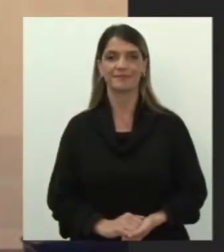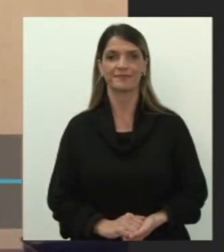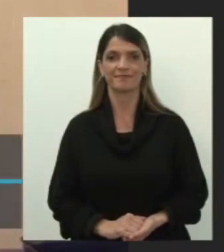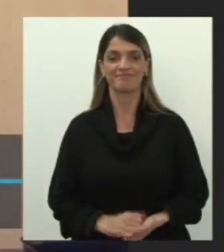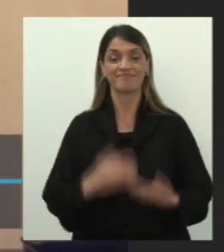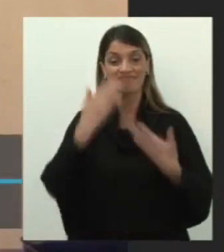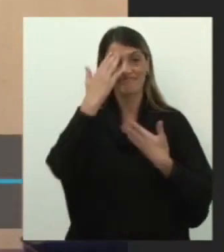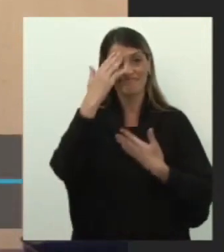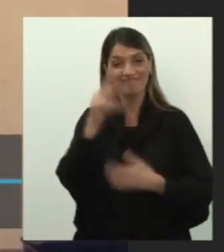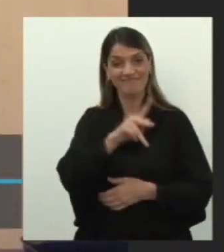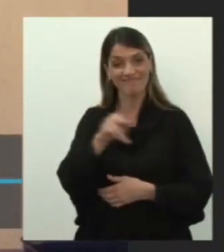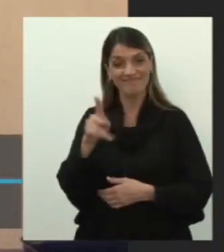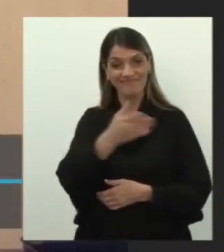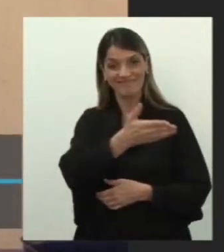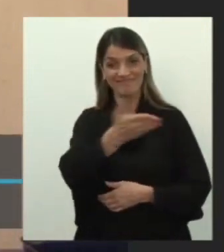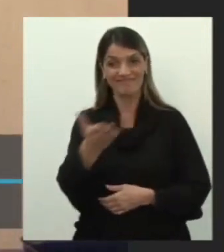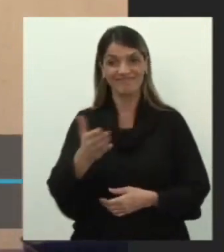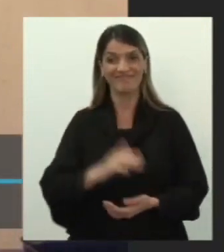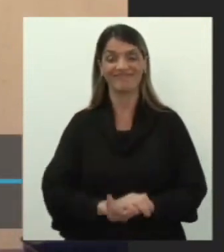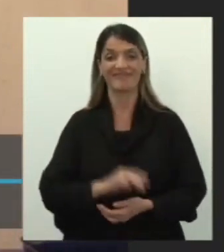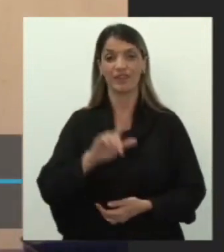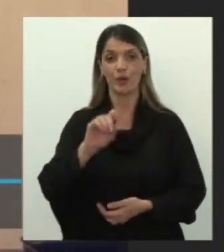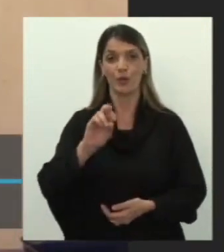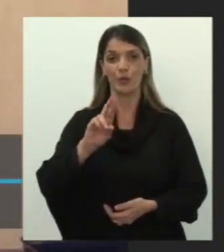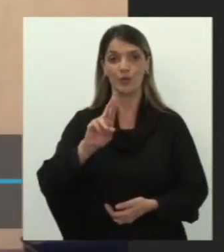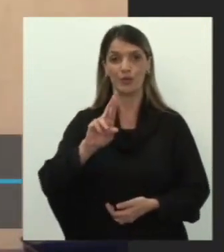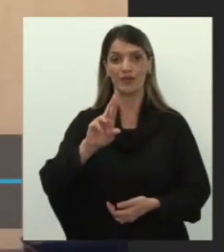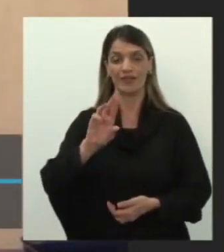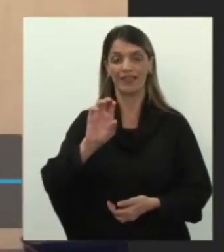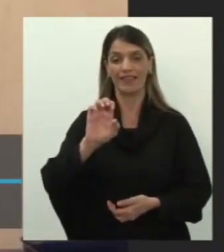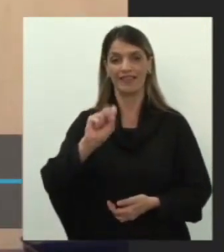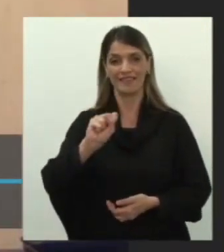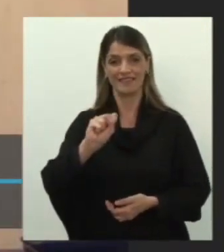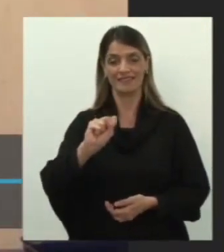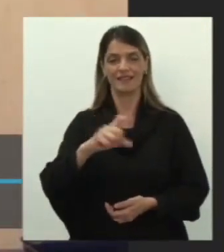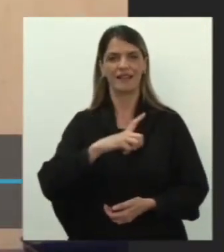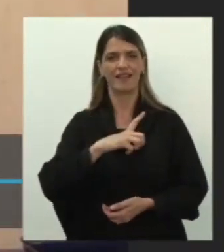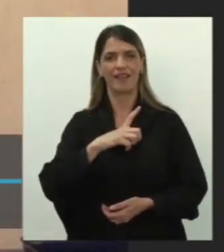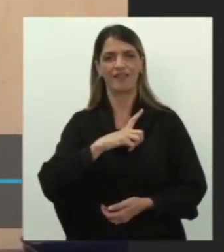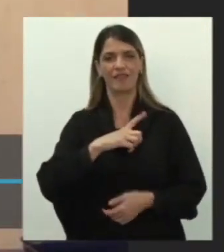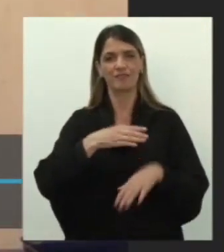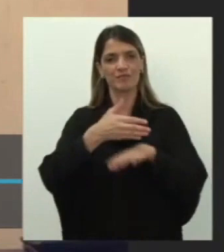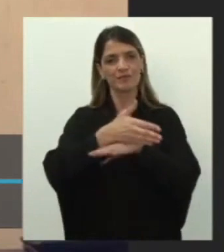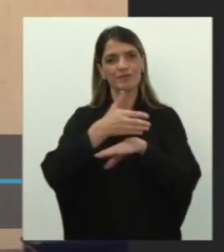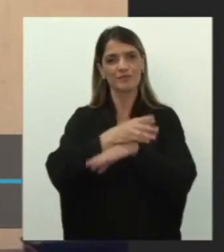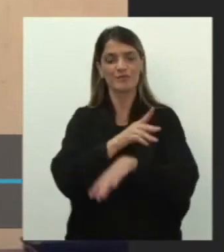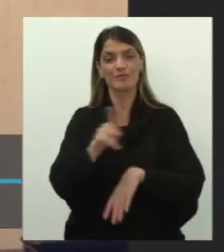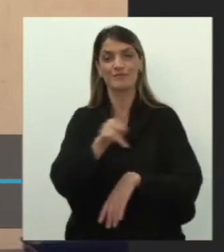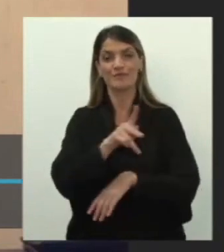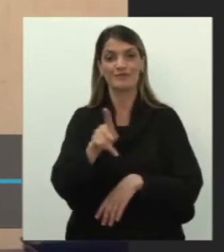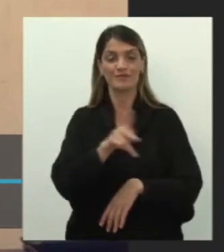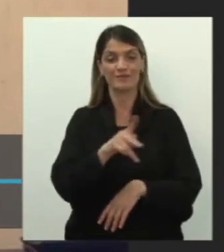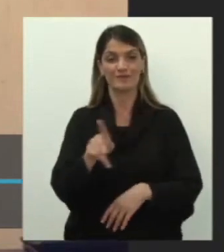Queria agradecer aos professores. Lourdes, tivemos a participação dos professores.